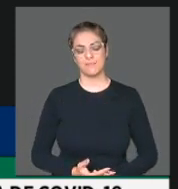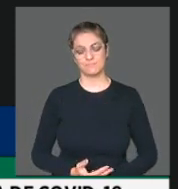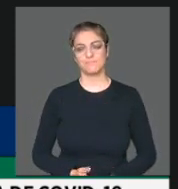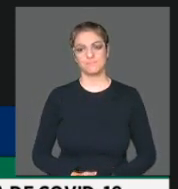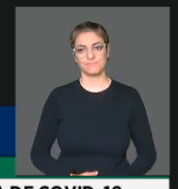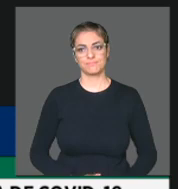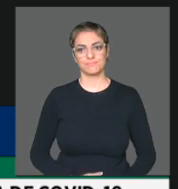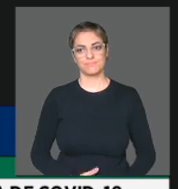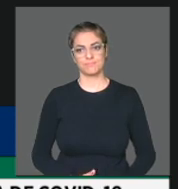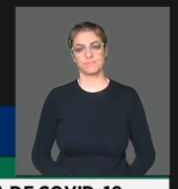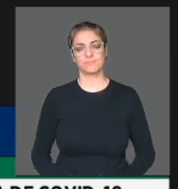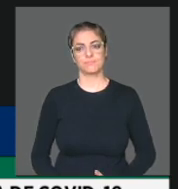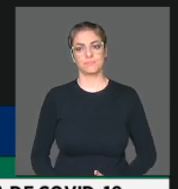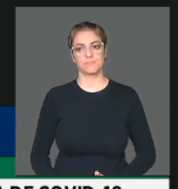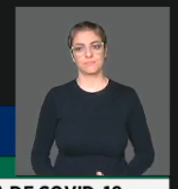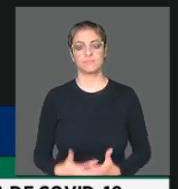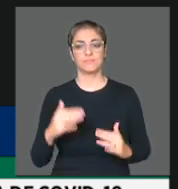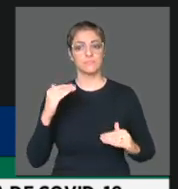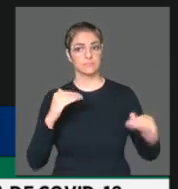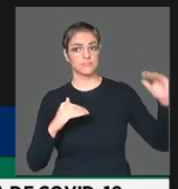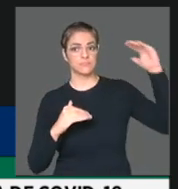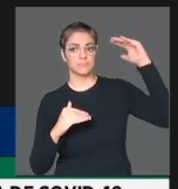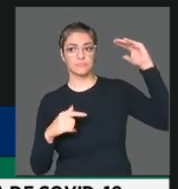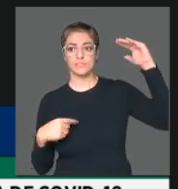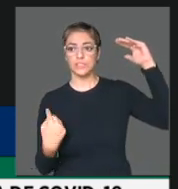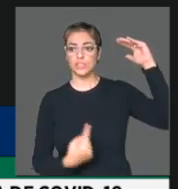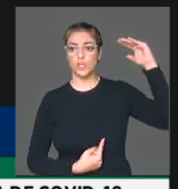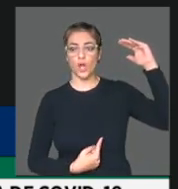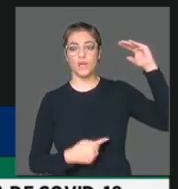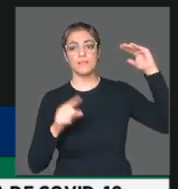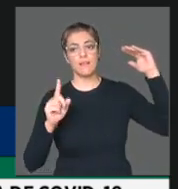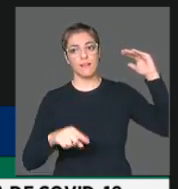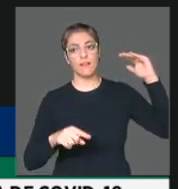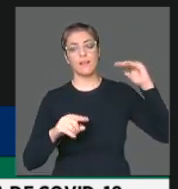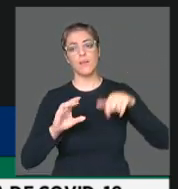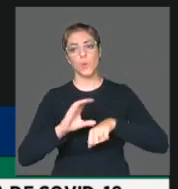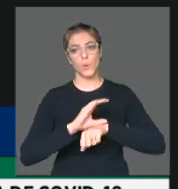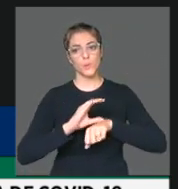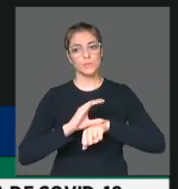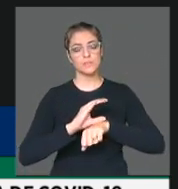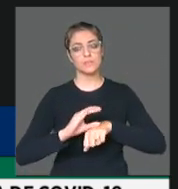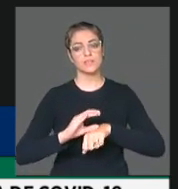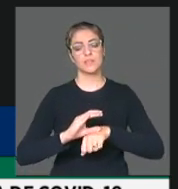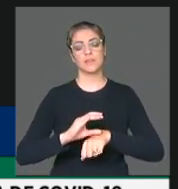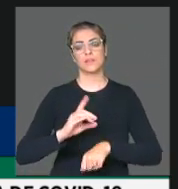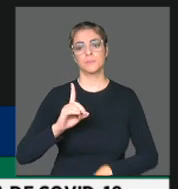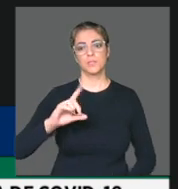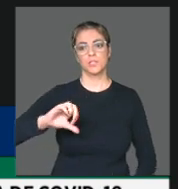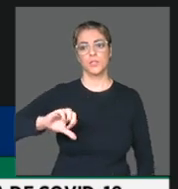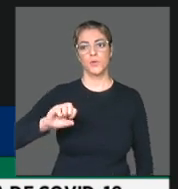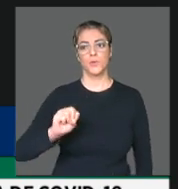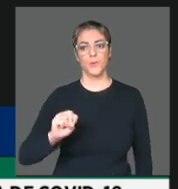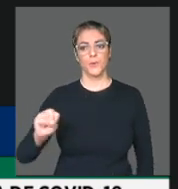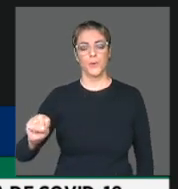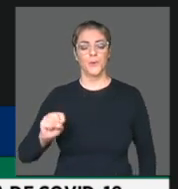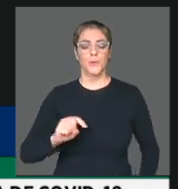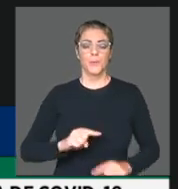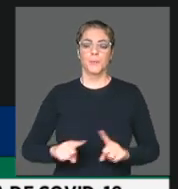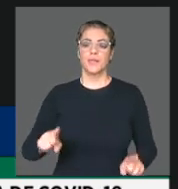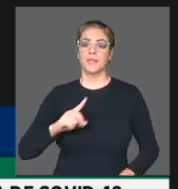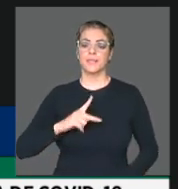é a Constituição de 88, que é a lei. Alguém que tem a Constituição tem que respeitar isso. O presidente Bolsonaro não